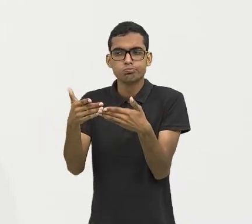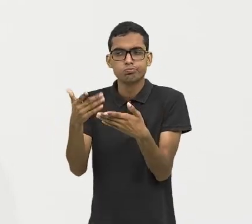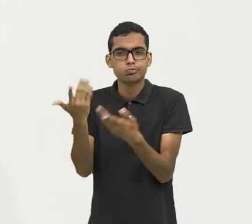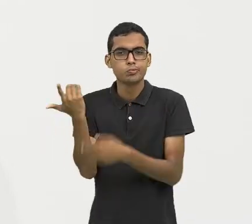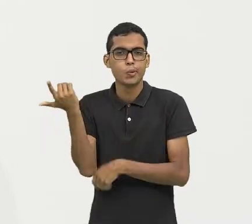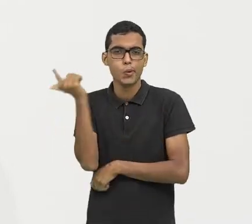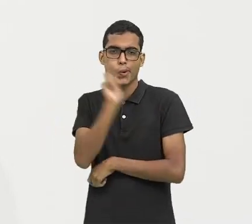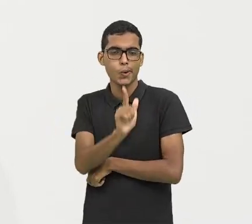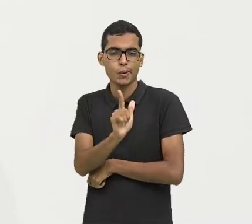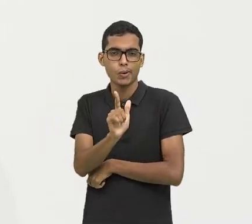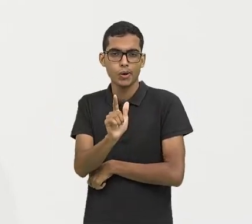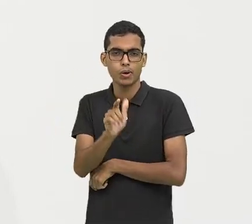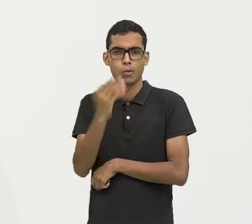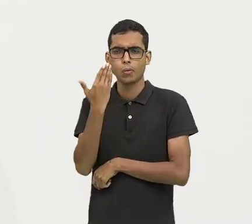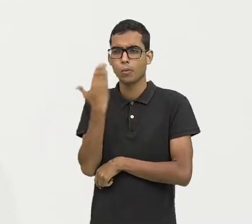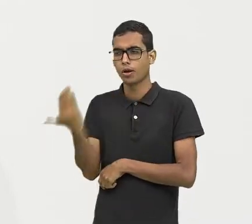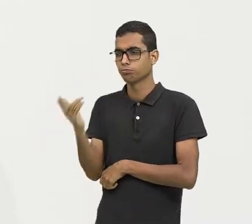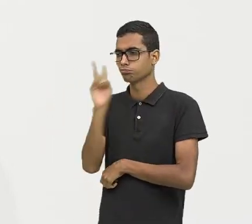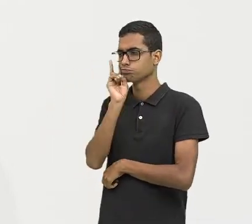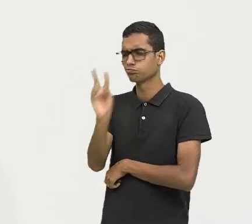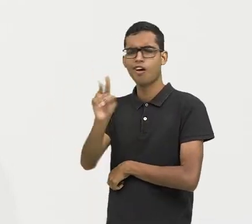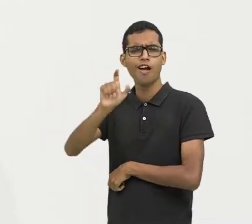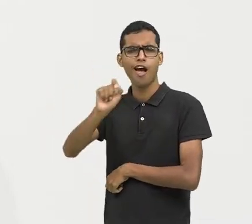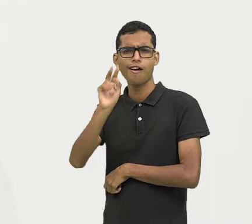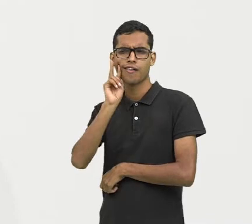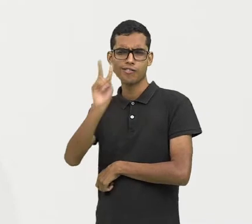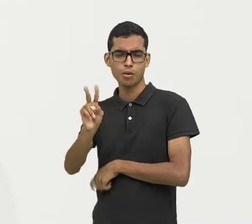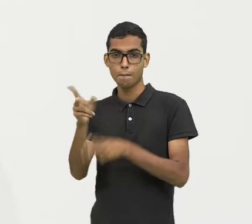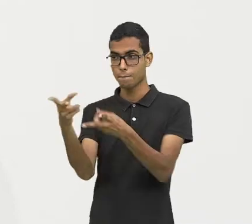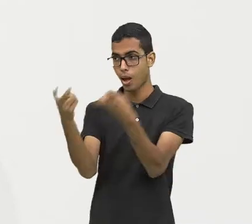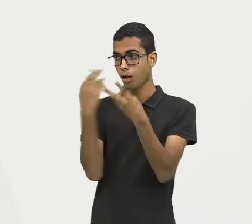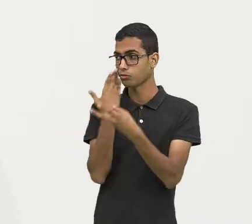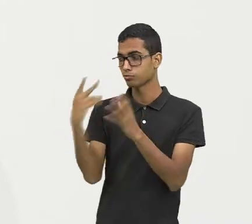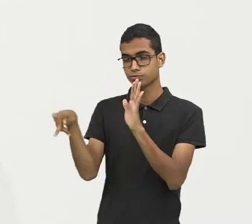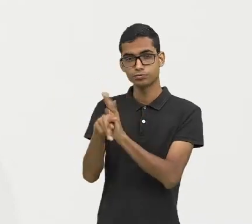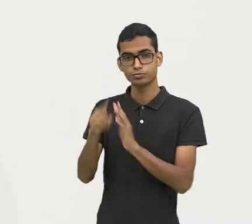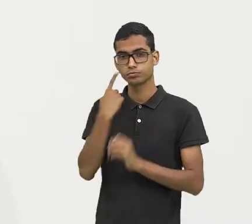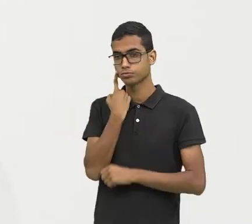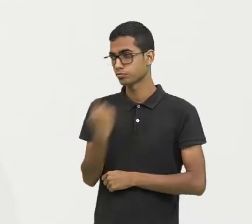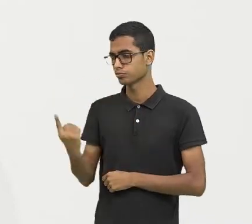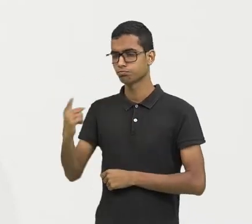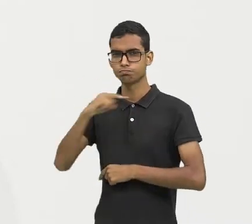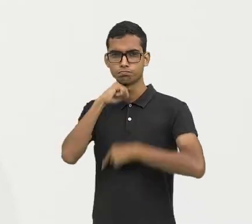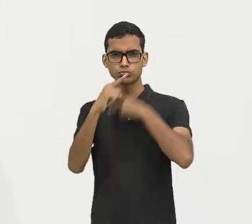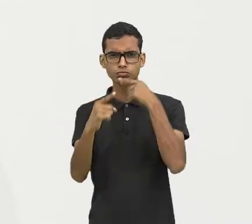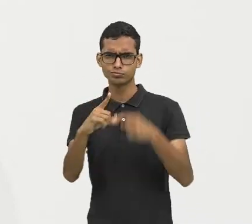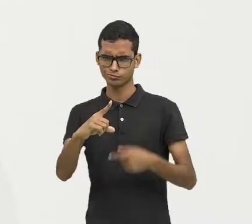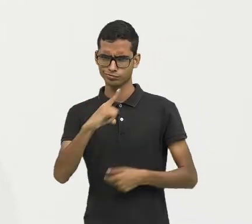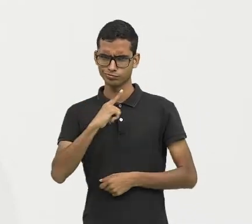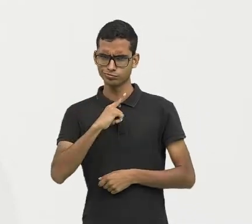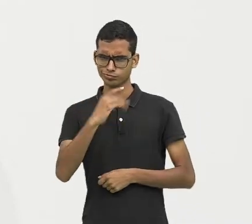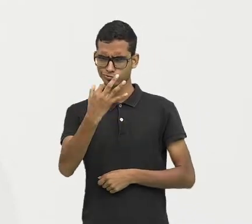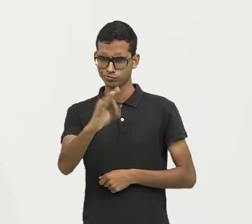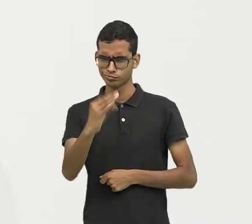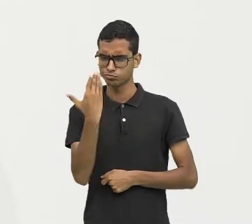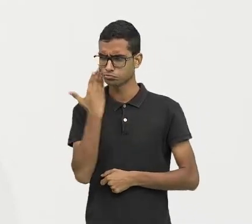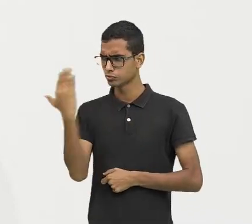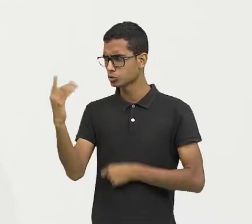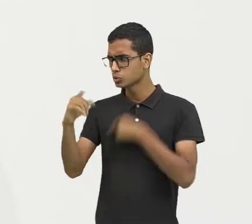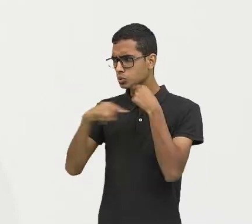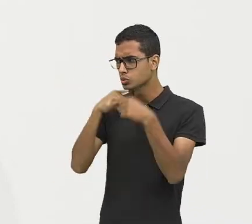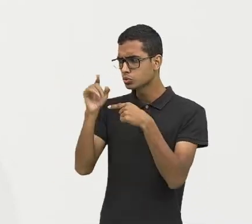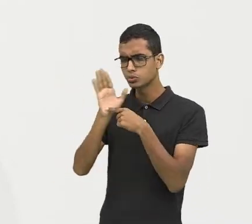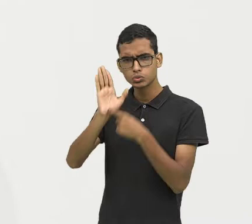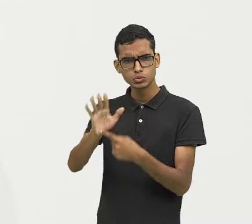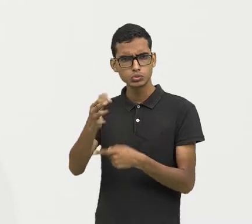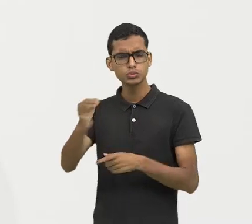sujeito. Quando se vê, quem vê? Percebam que fica uma dúvida, certo? Fica aqui uma